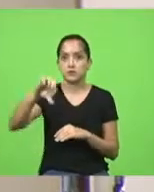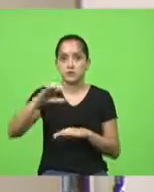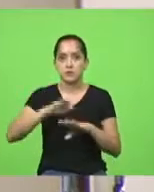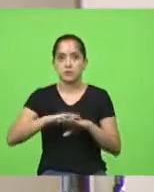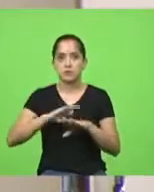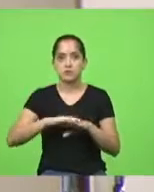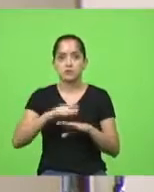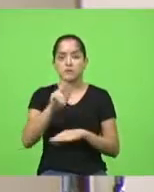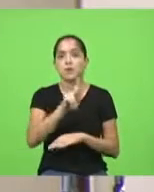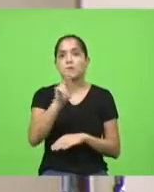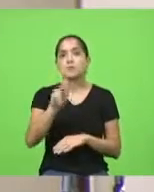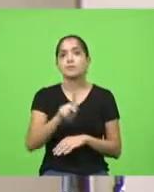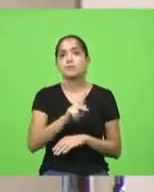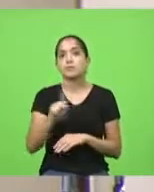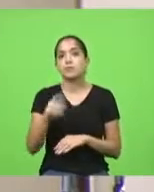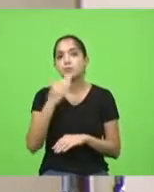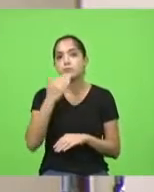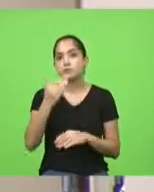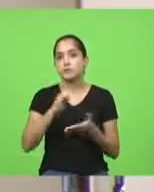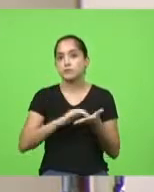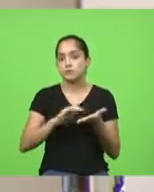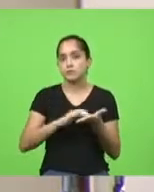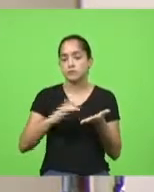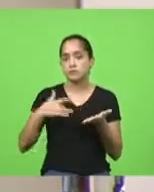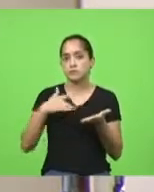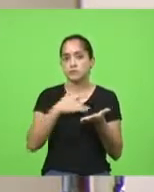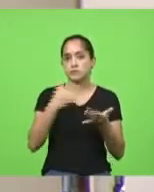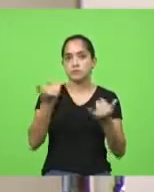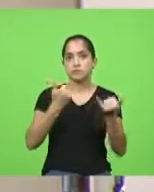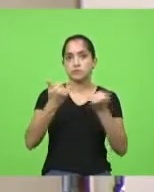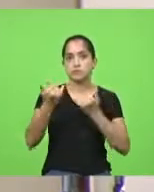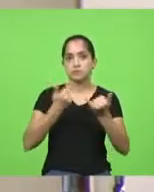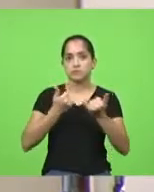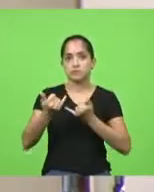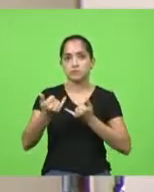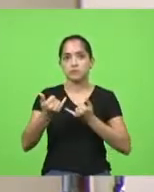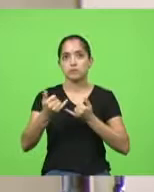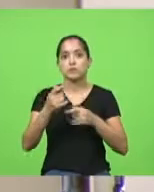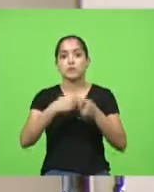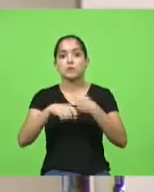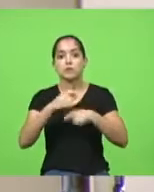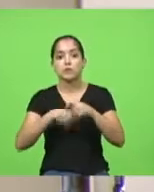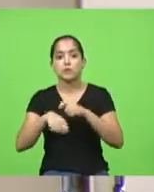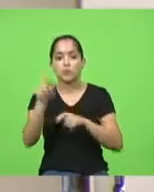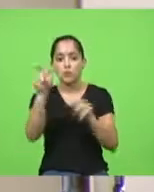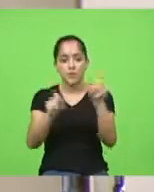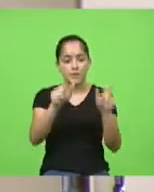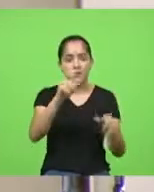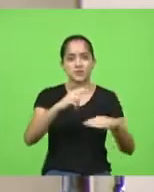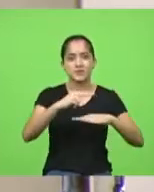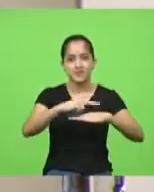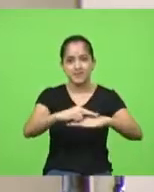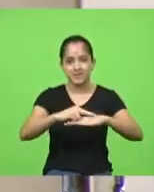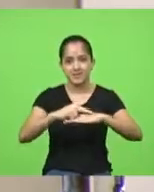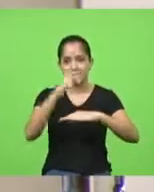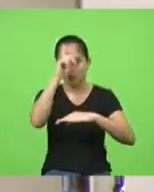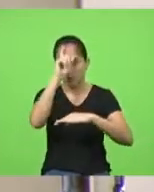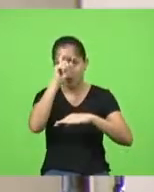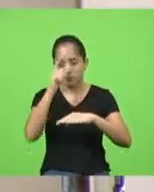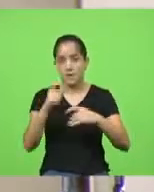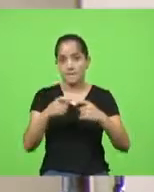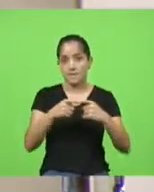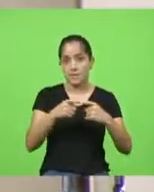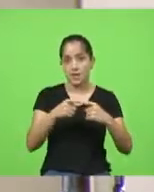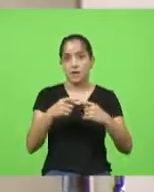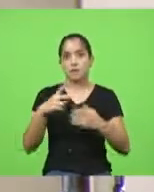Pedro Bodiceira, solicitando ao secretário de Estado da Saúde informações acerca do perfil econômico dos internados nos hospitais públicos e privados que vieram a óbito